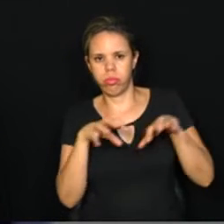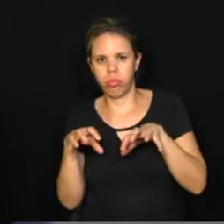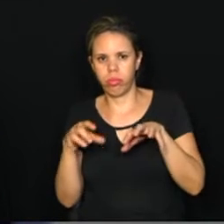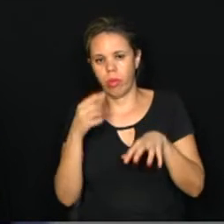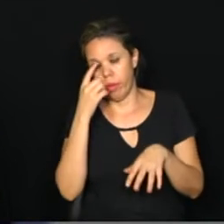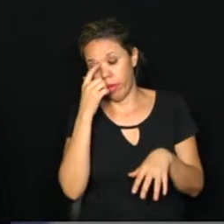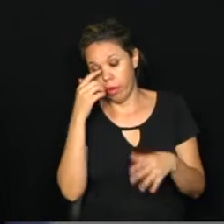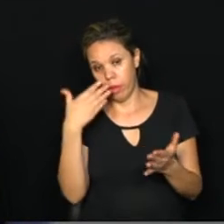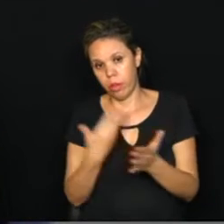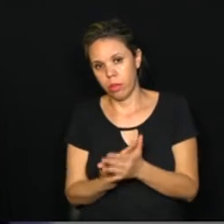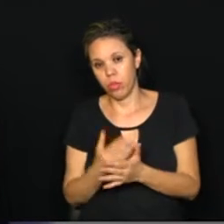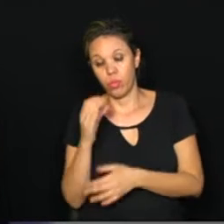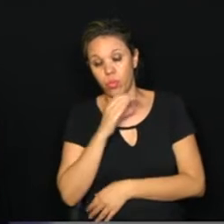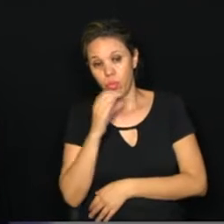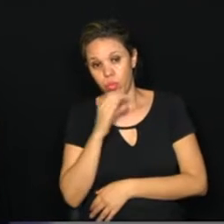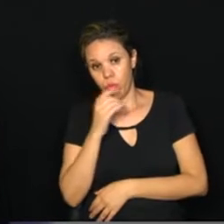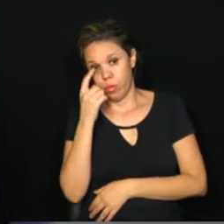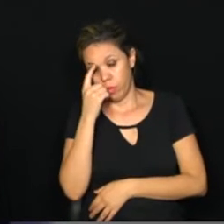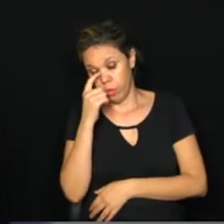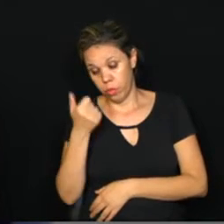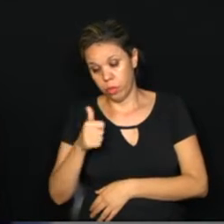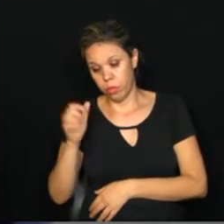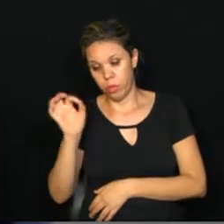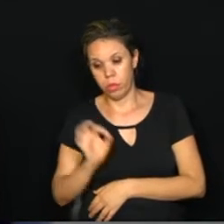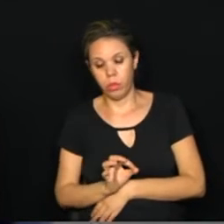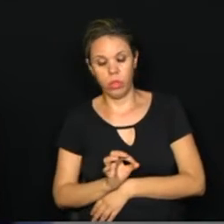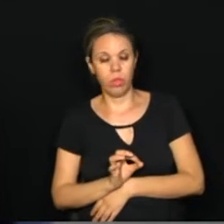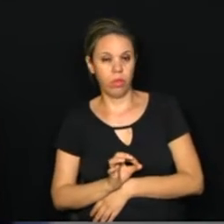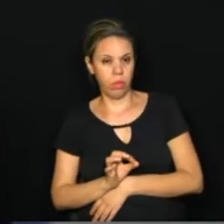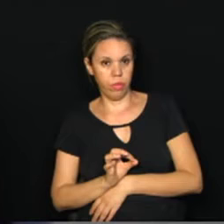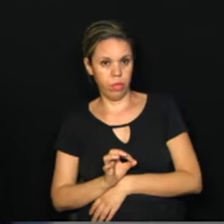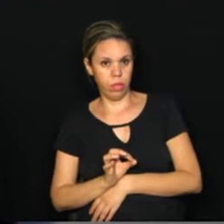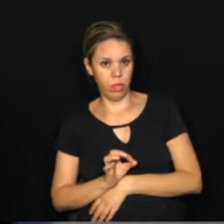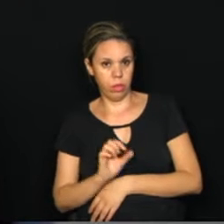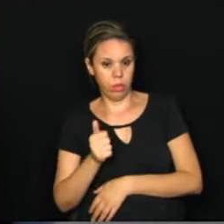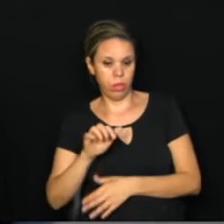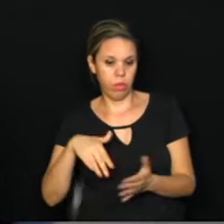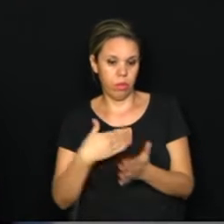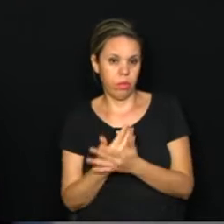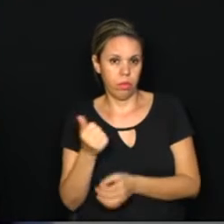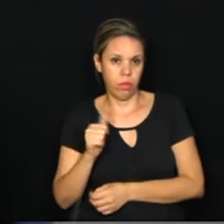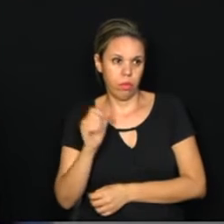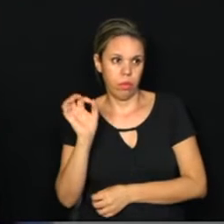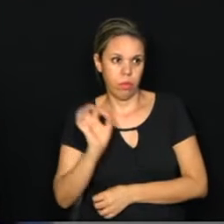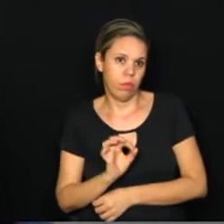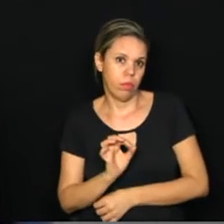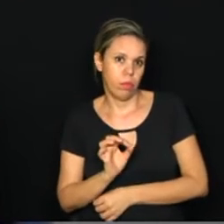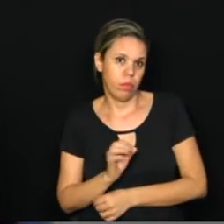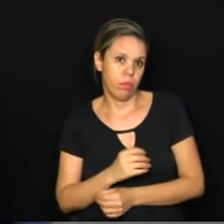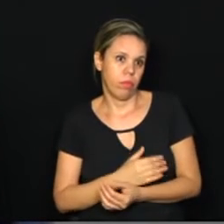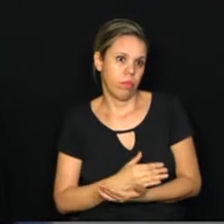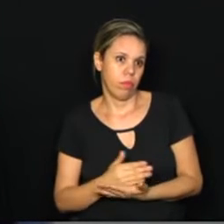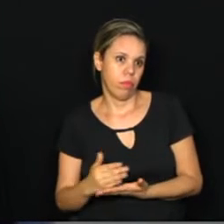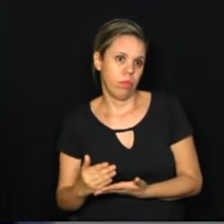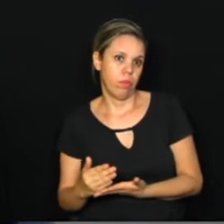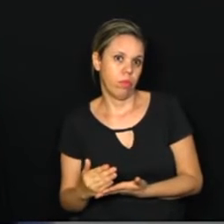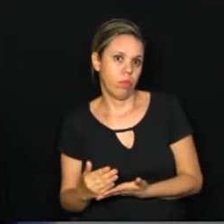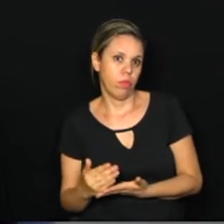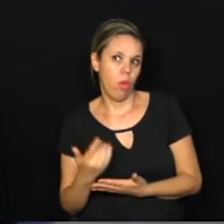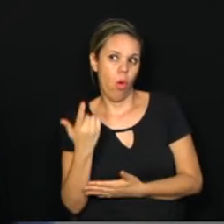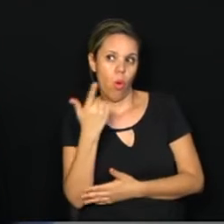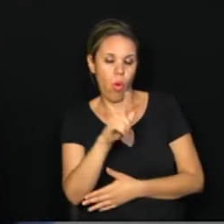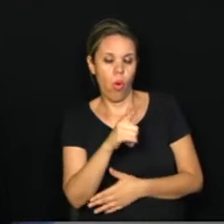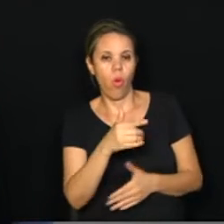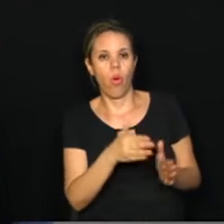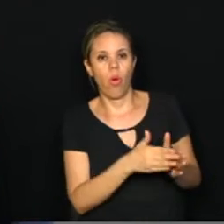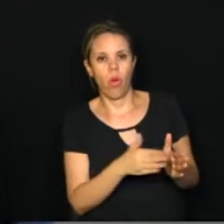os índices de emergência, a 11%, ele chega até a 11%, e aí começa efetivamente o outro ciclo,